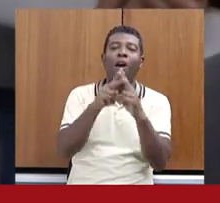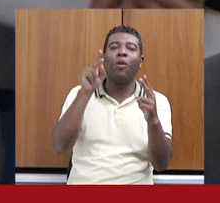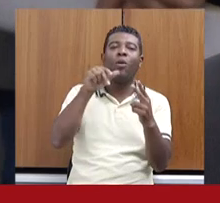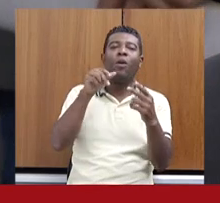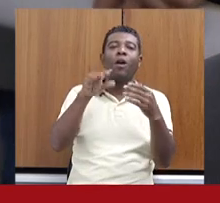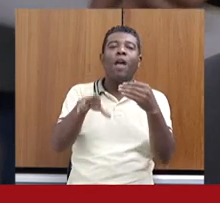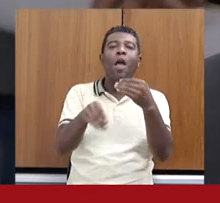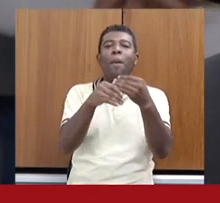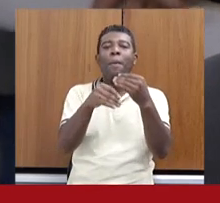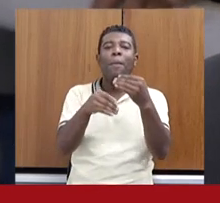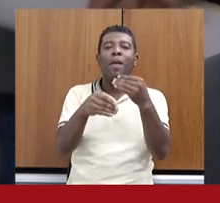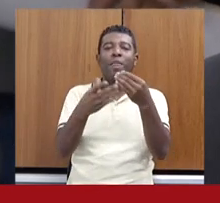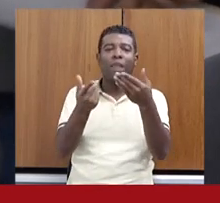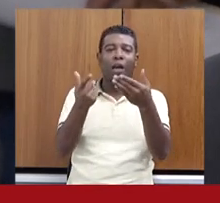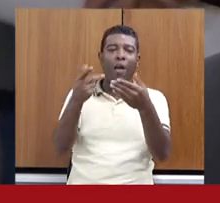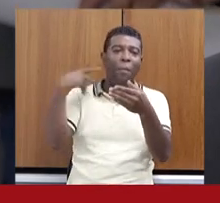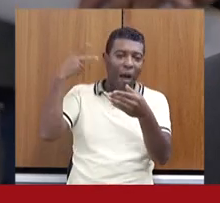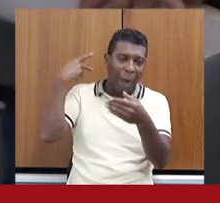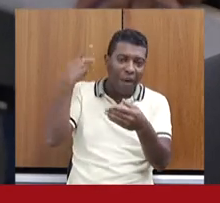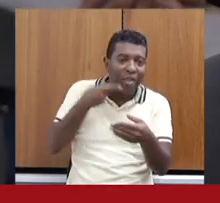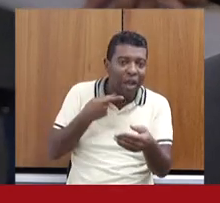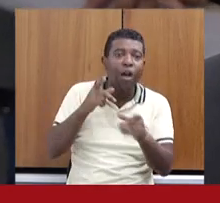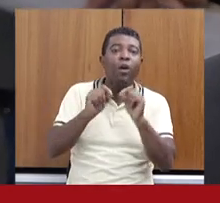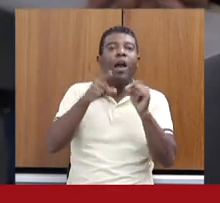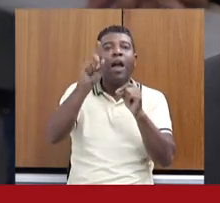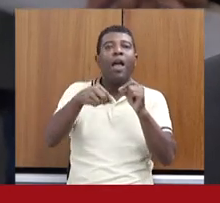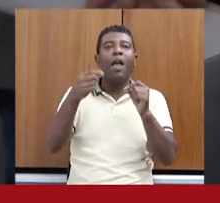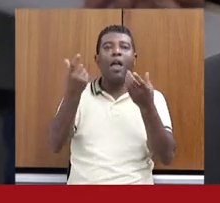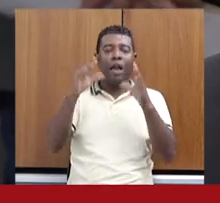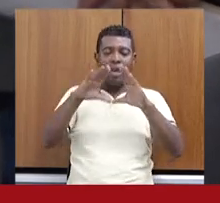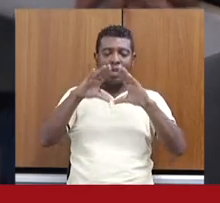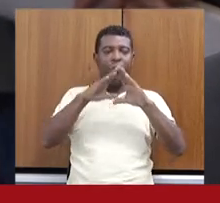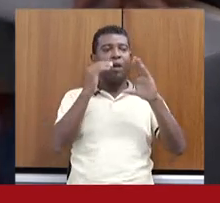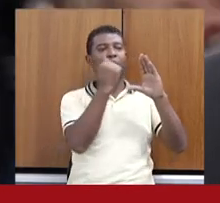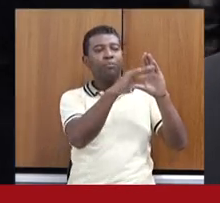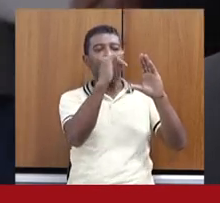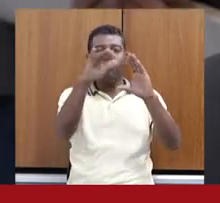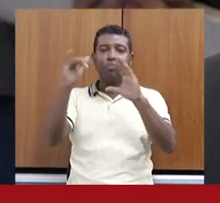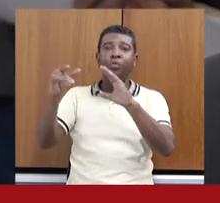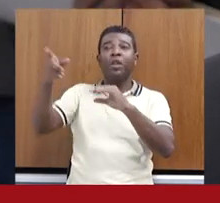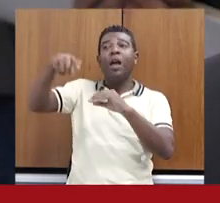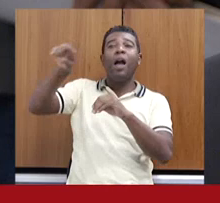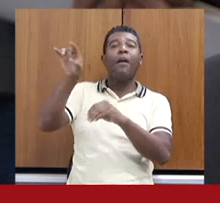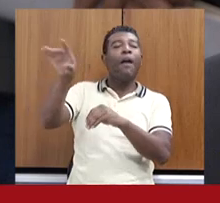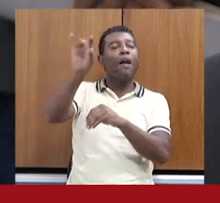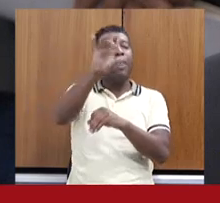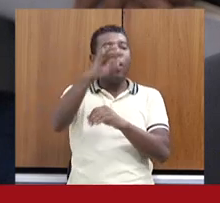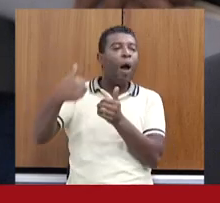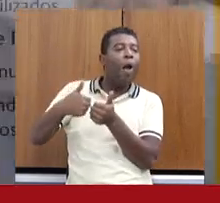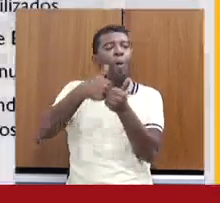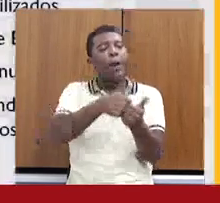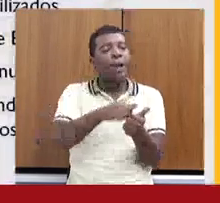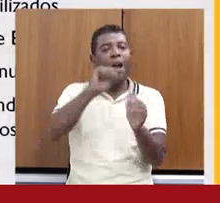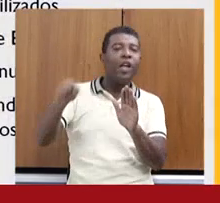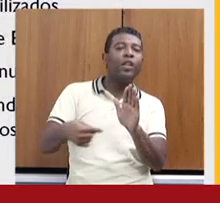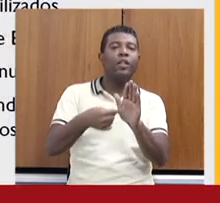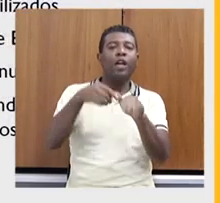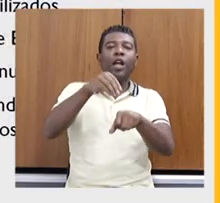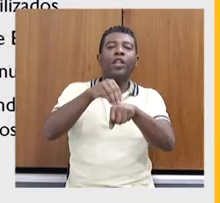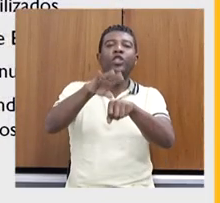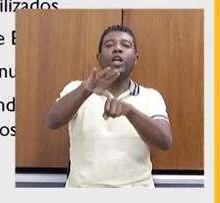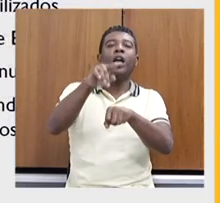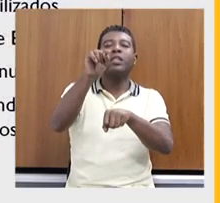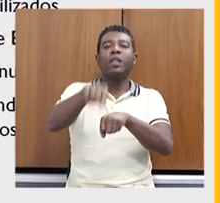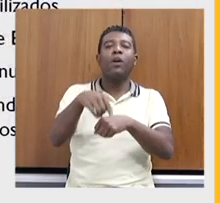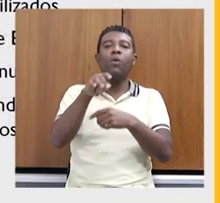todos os deputados e deputadas da Assembleia Legislativa, para que eles possam fazer o acompanhamento de forma autônoma das suas indicações de emendas